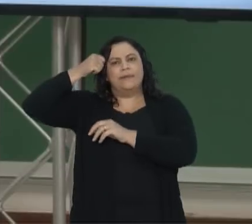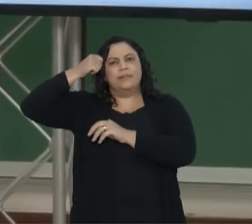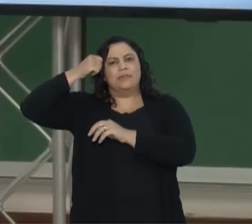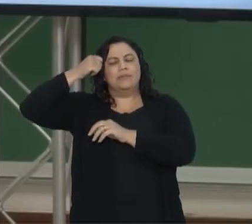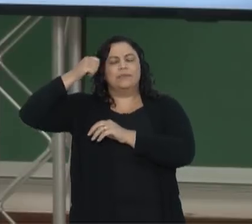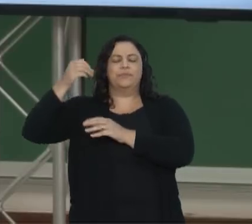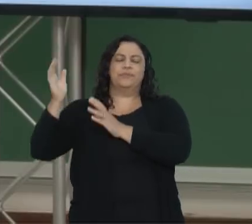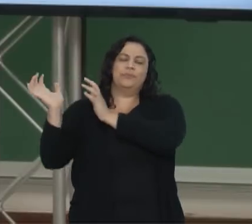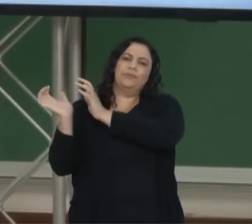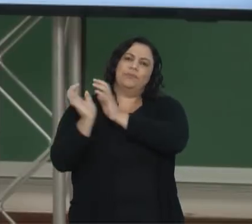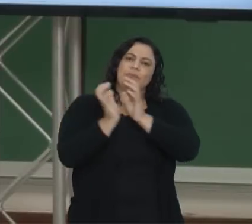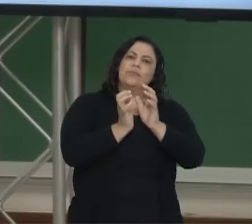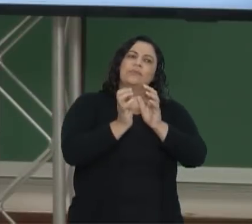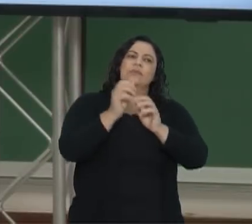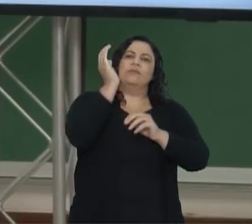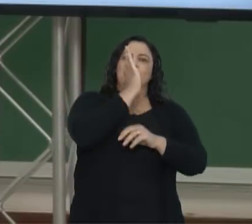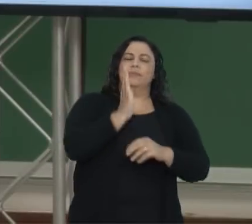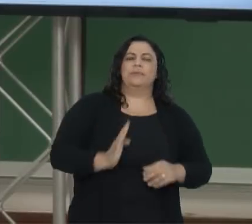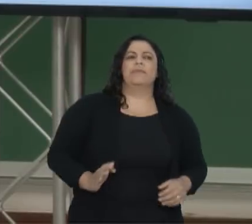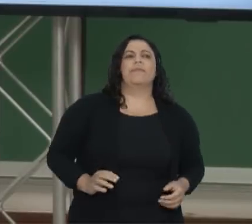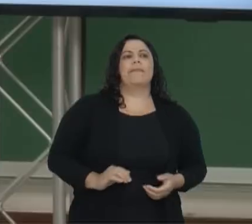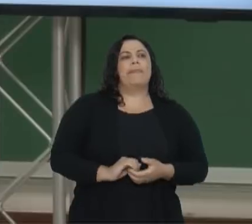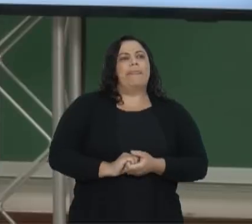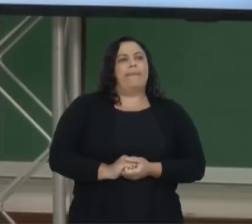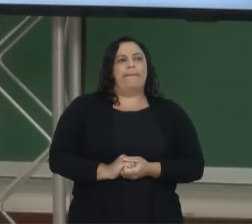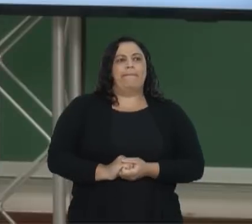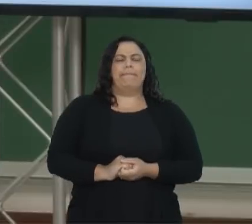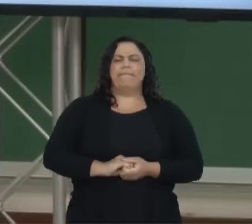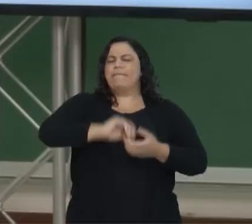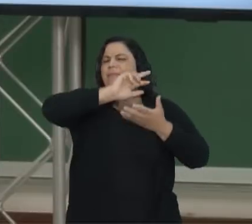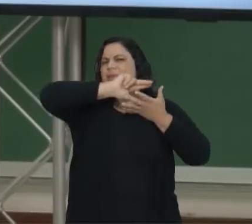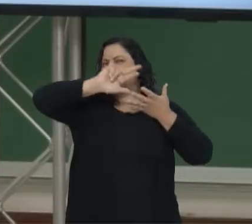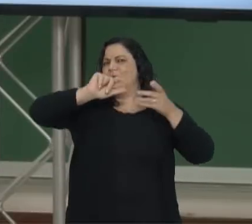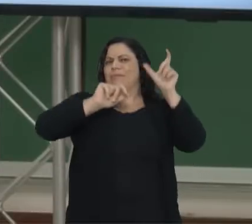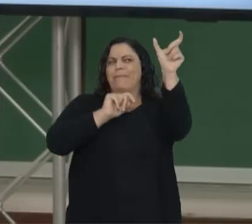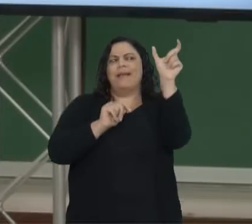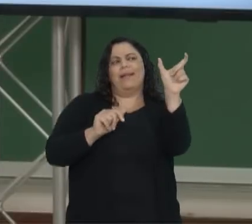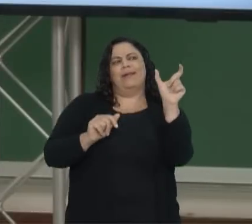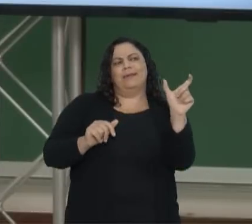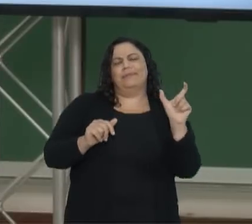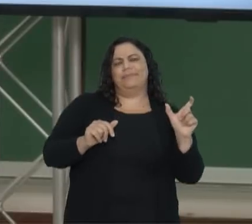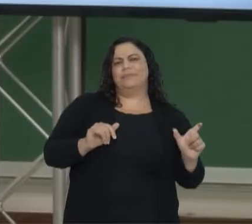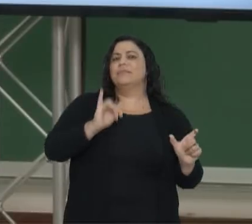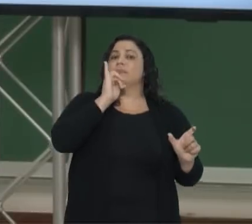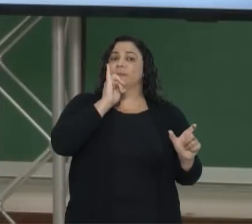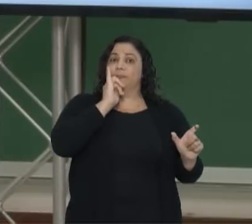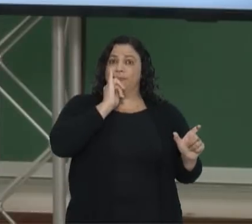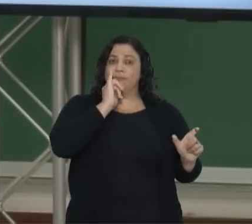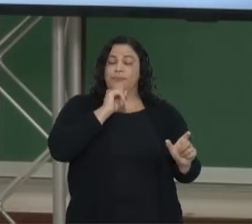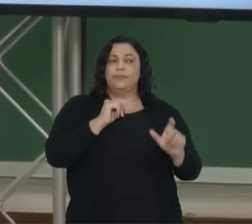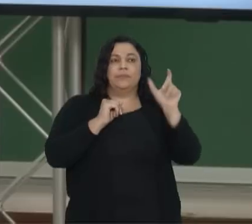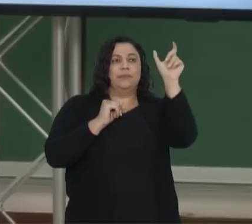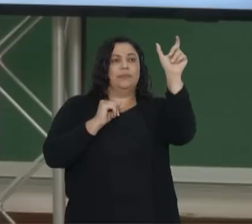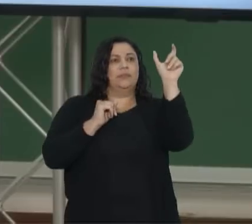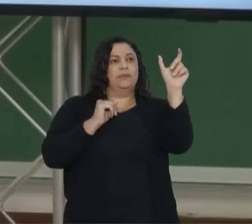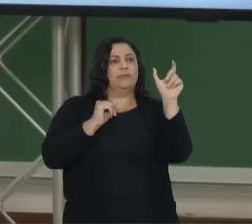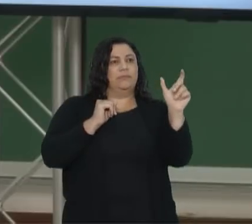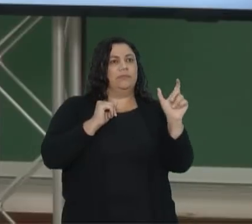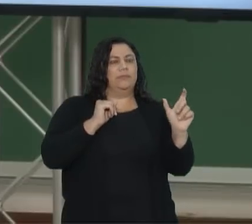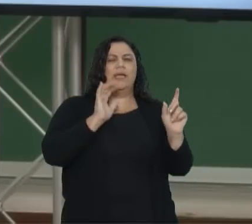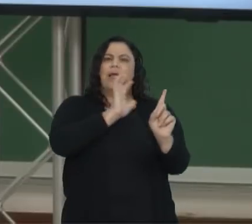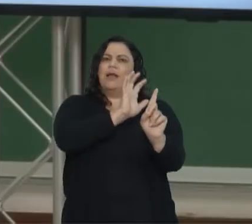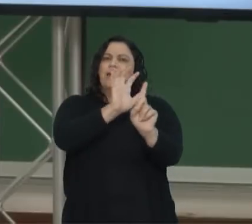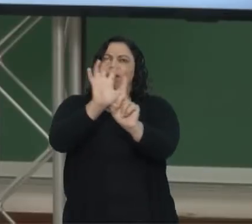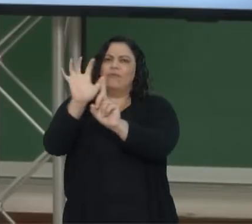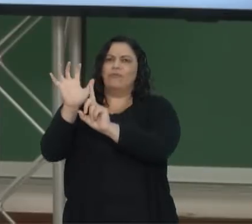nessa ideia aqui dos povos africanos. E ali algumas palavrinhas que são exemplos para nós, então, da